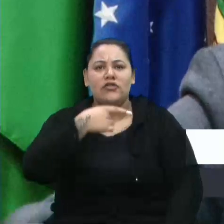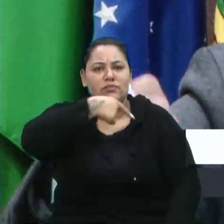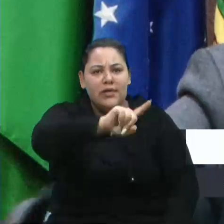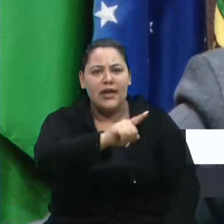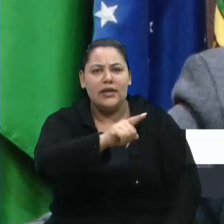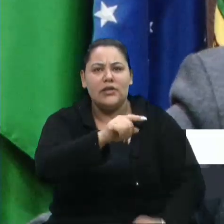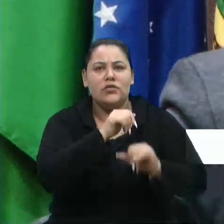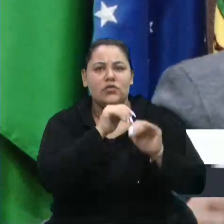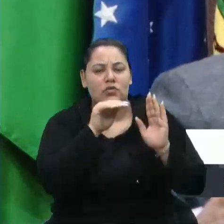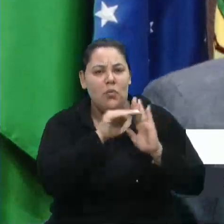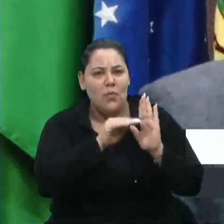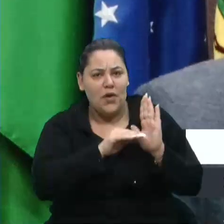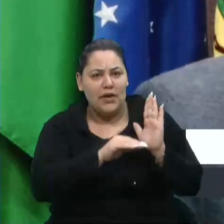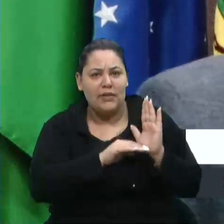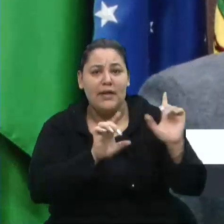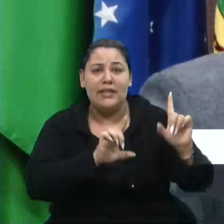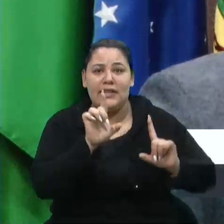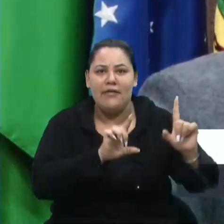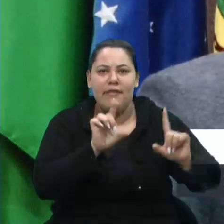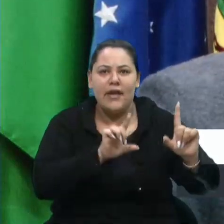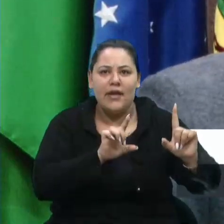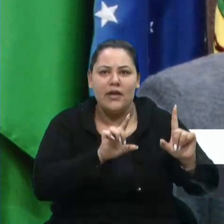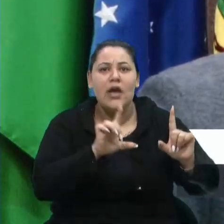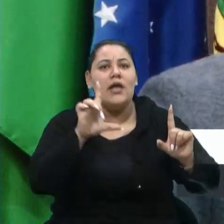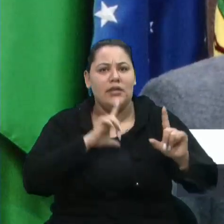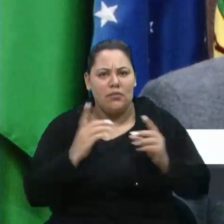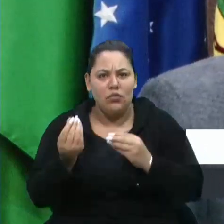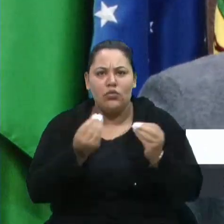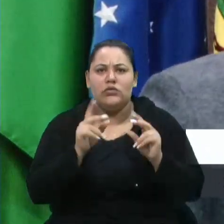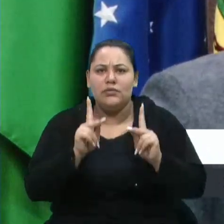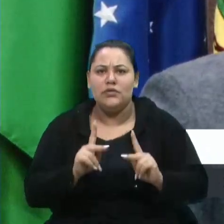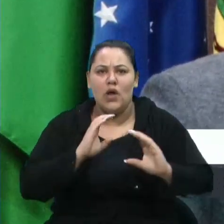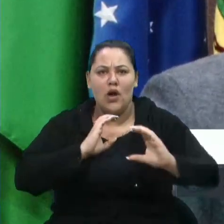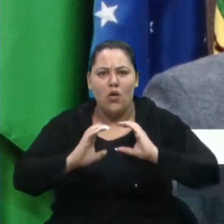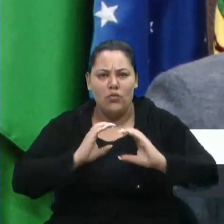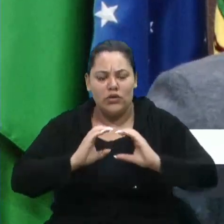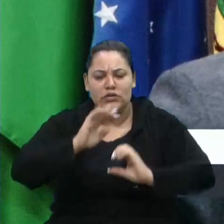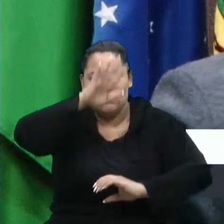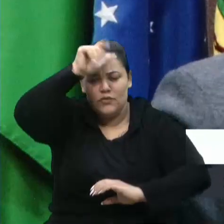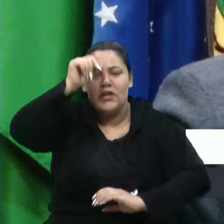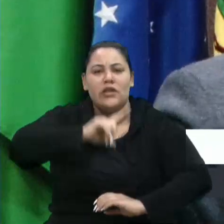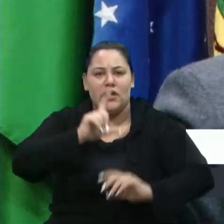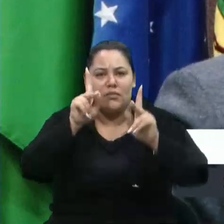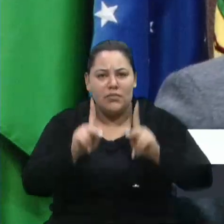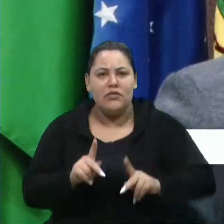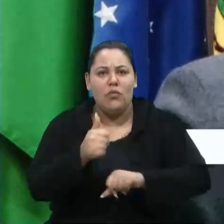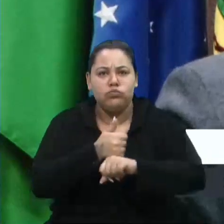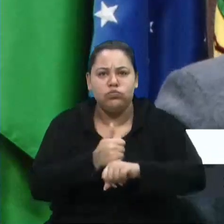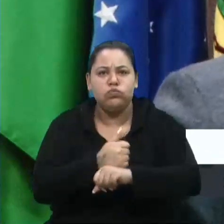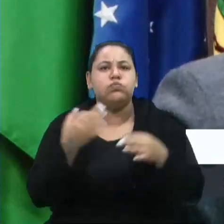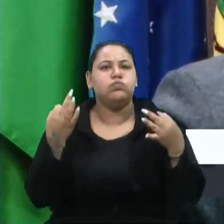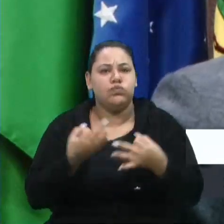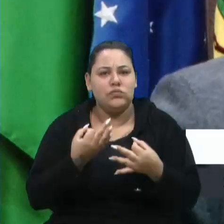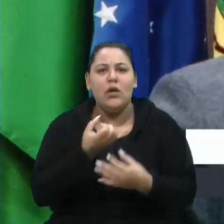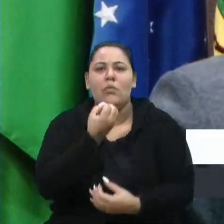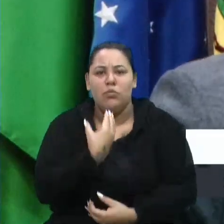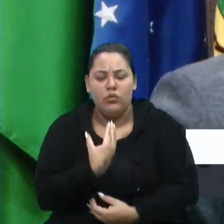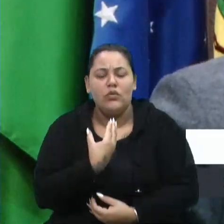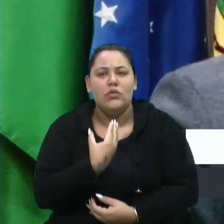principais de conversar nós temos muitas pessoas na da prefeitura gente muito boa gente muito boa lá que poderia fazer